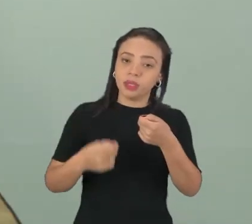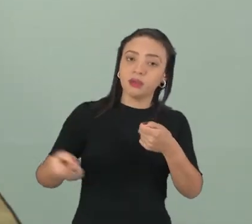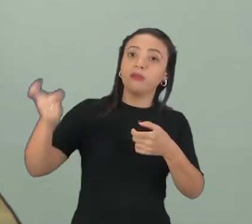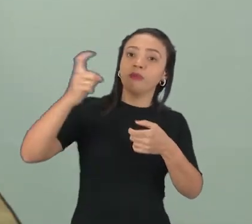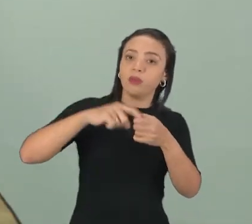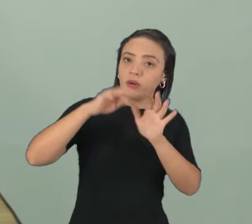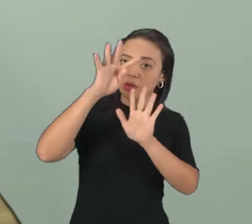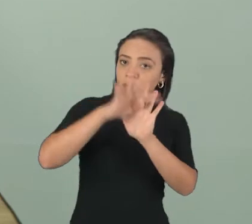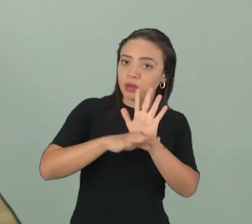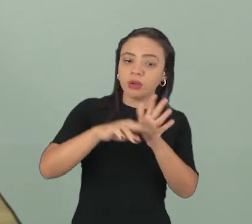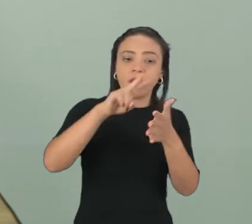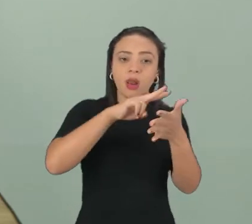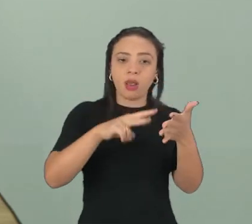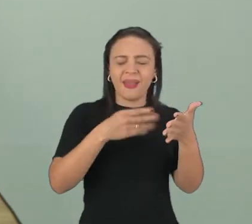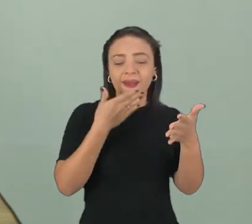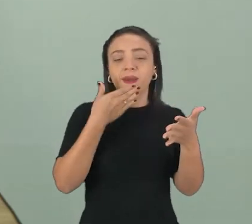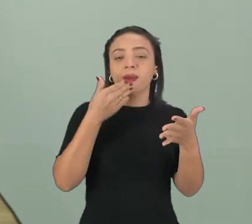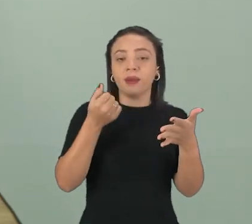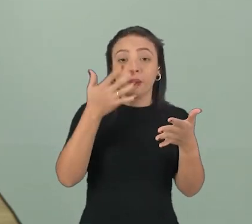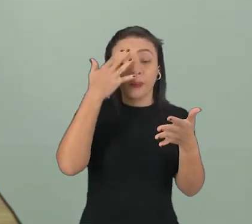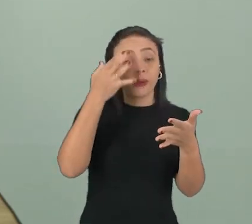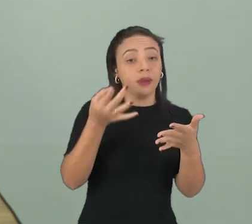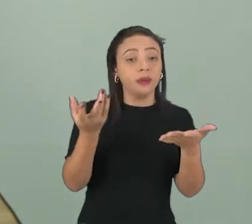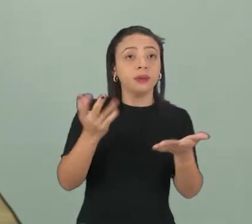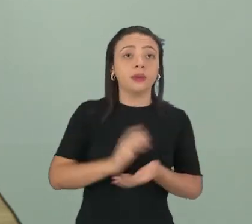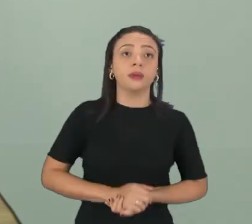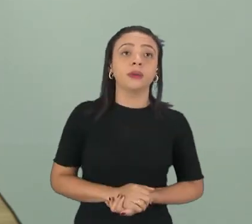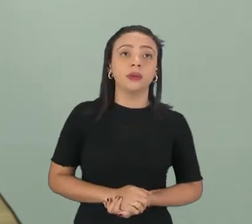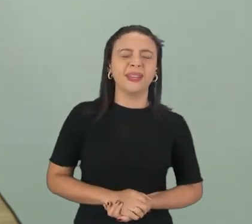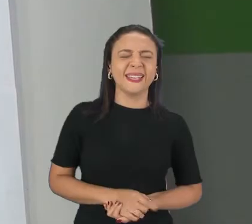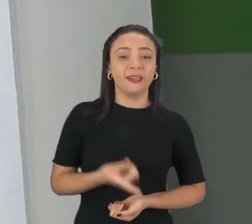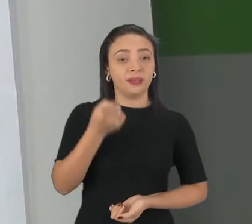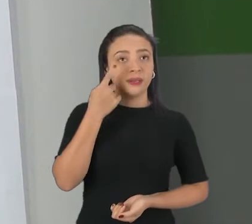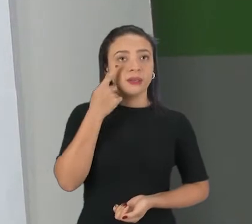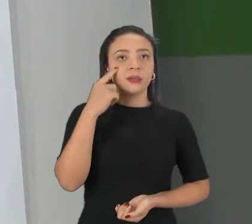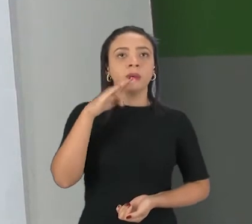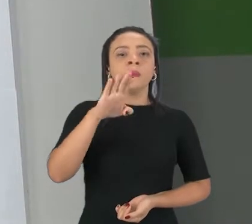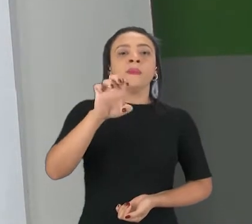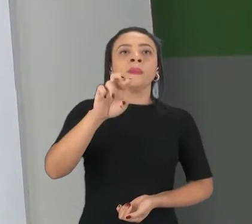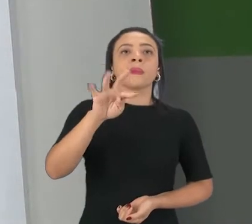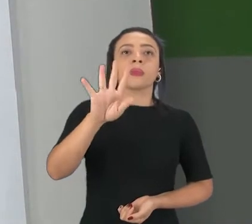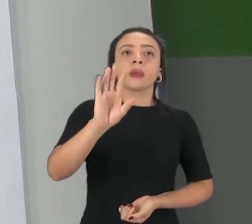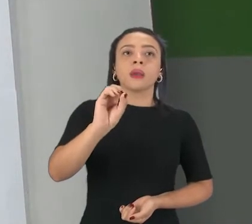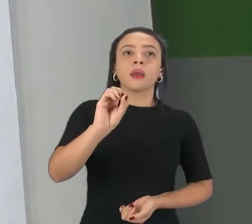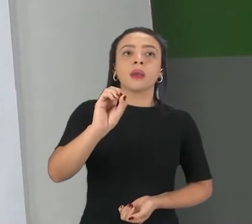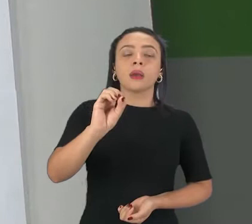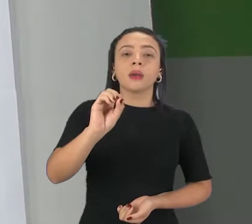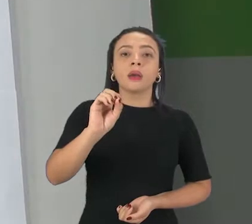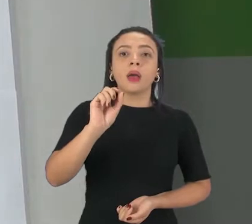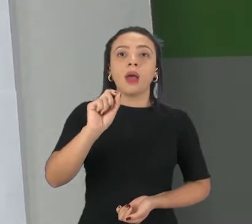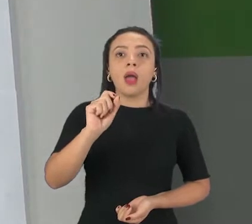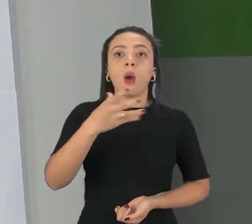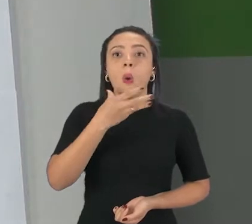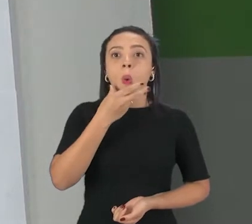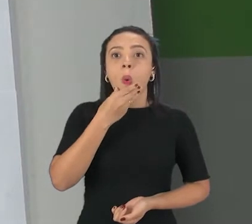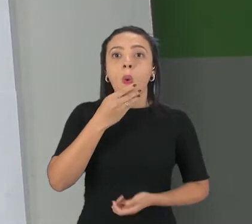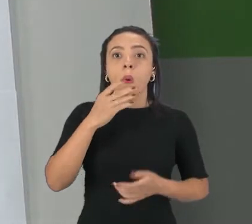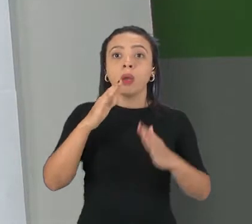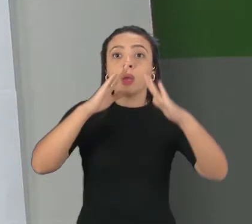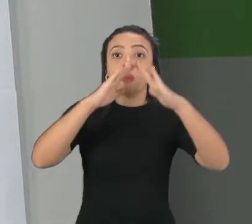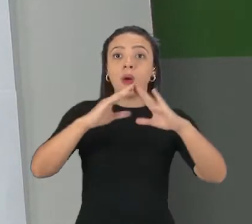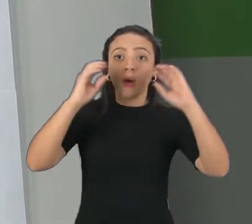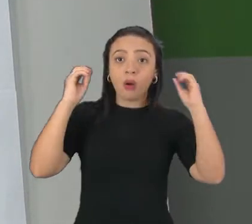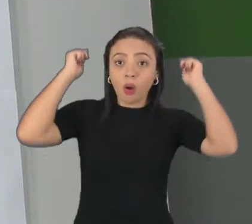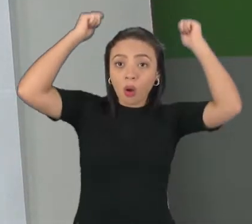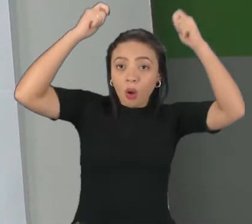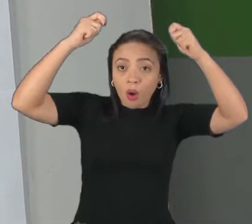no texto para entender o que o texto está falando. Veja bem, Beto, ele era abominável homem das neves, né? Ou